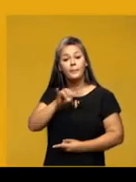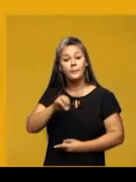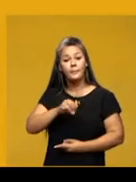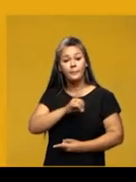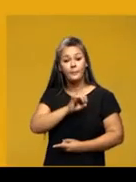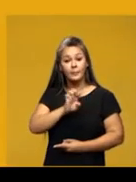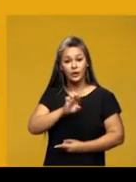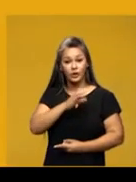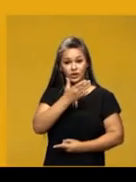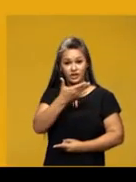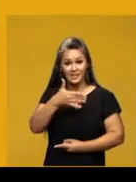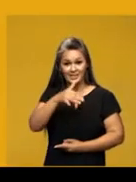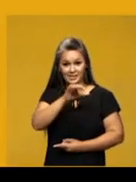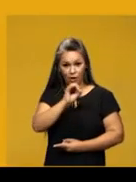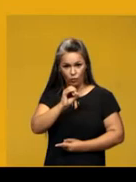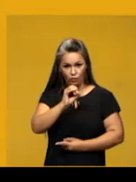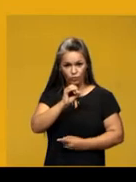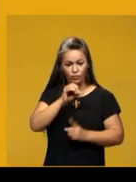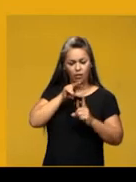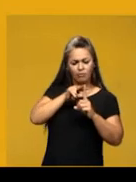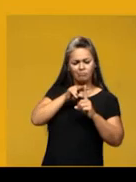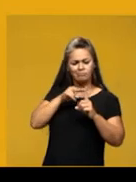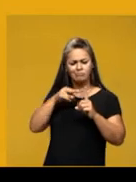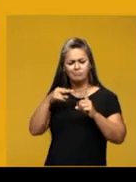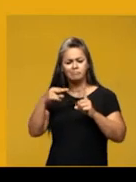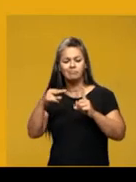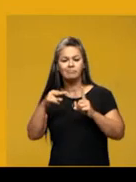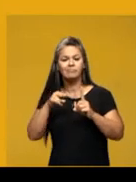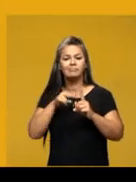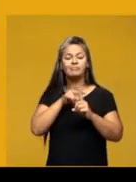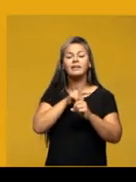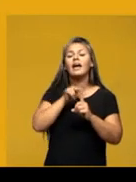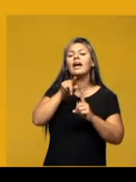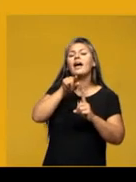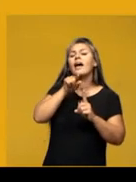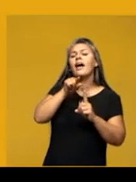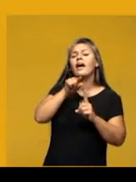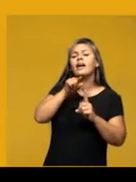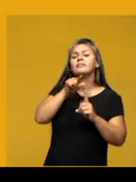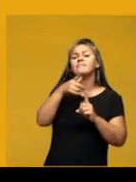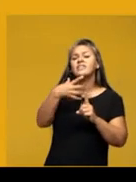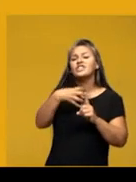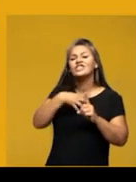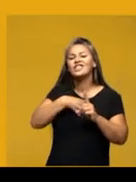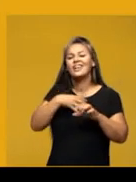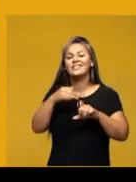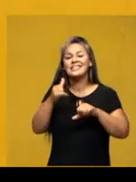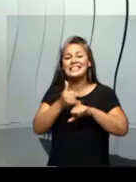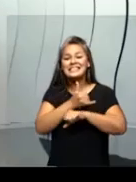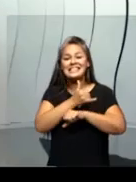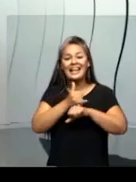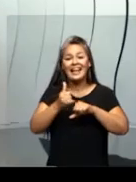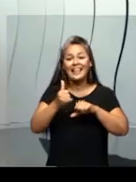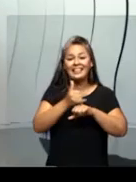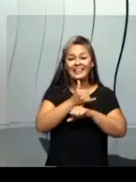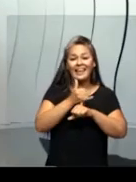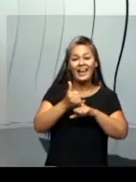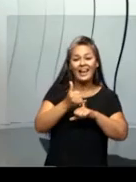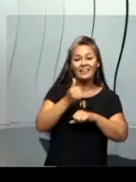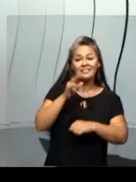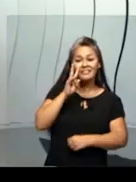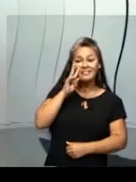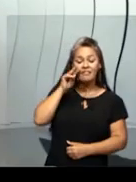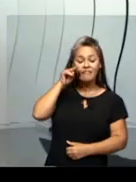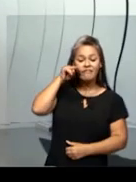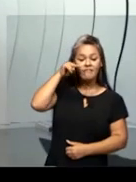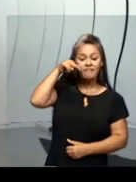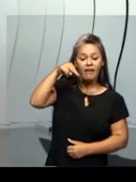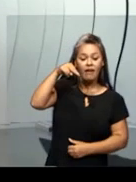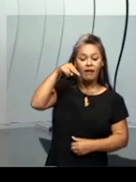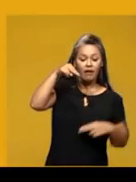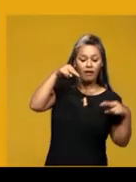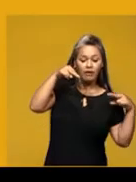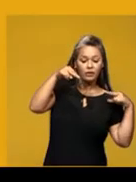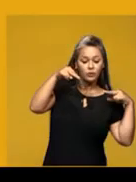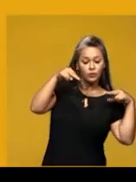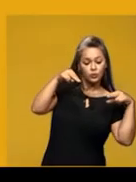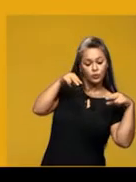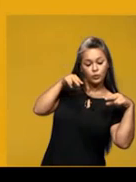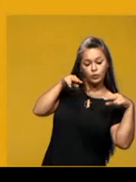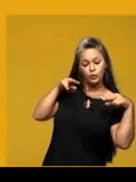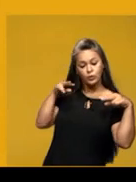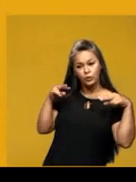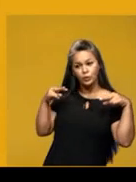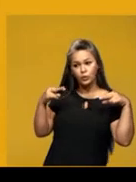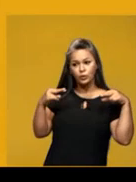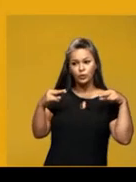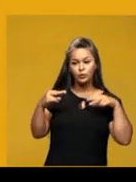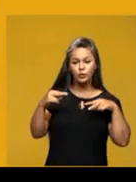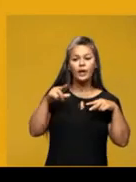para vocês formas diferentes de ver o mundo. Então, você tem aqui o primeiro mapa. Esse você já tem